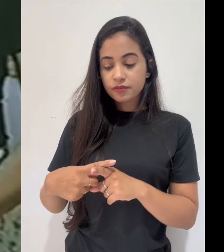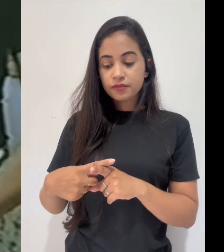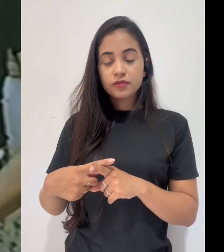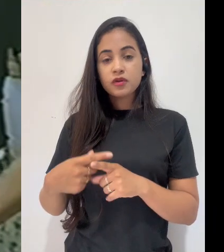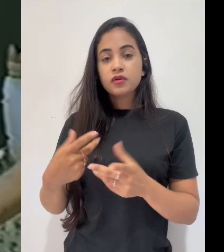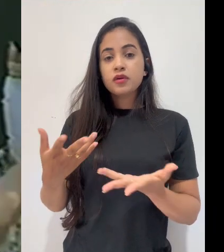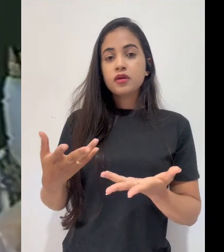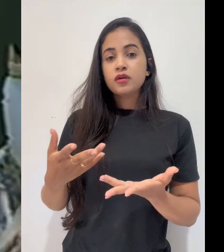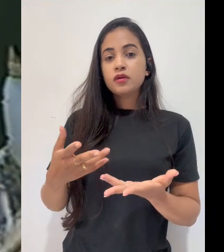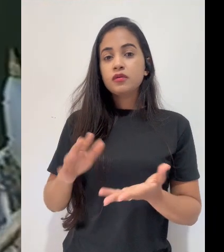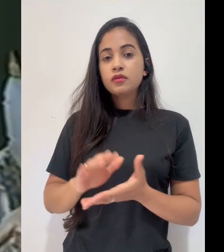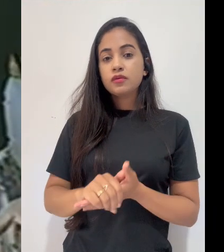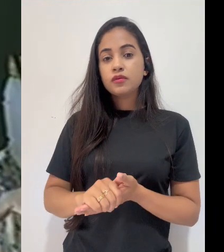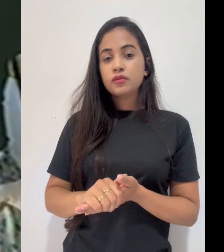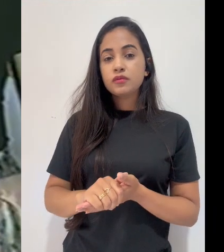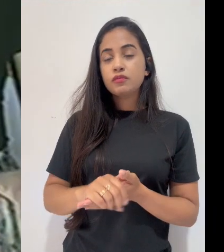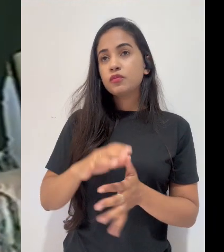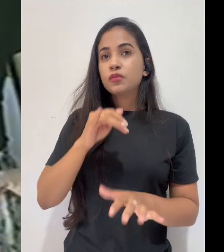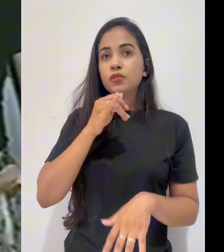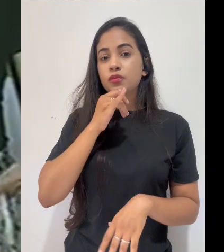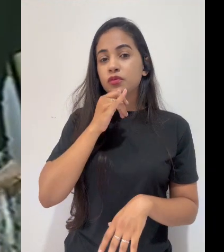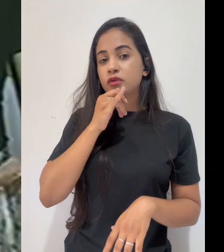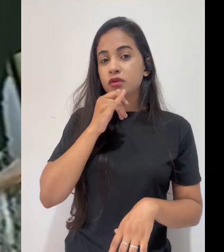a qualquer,